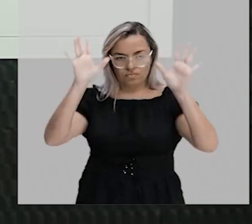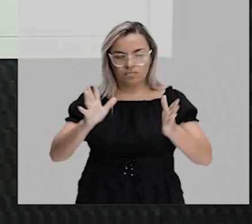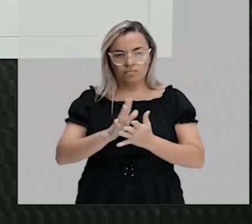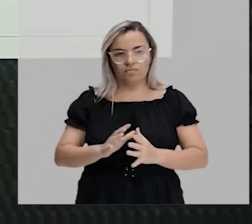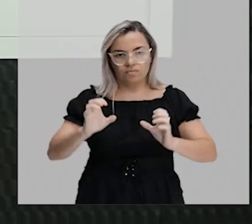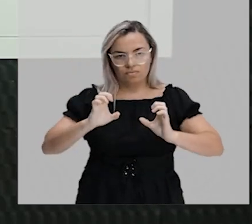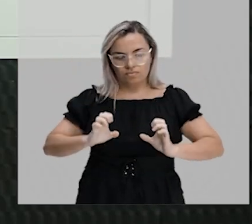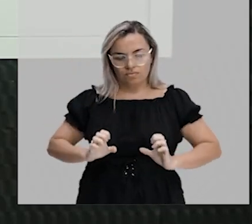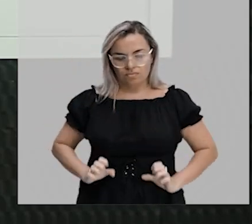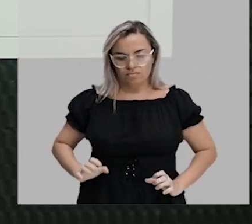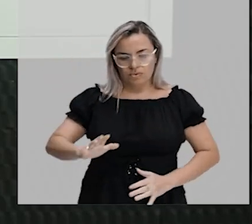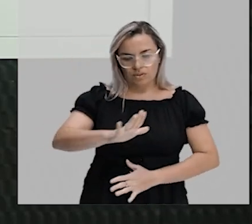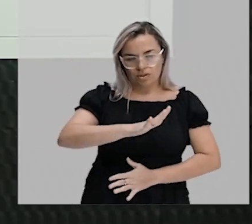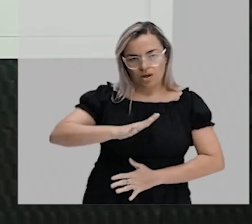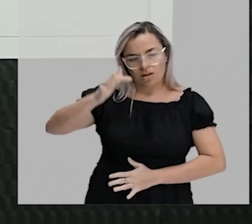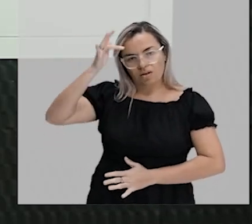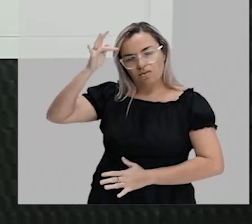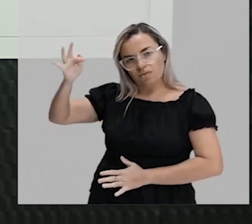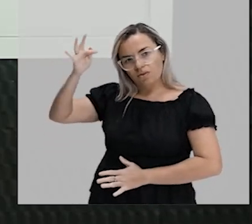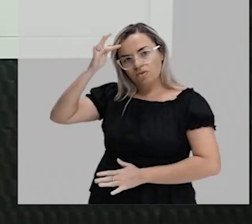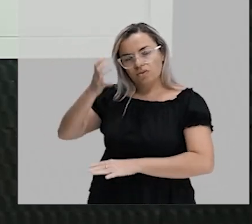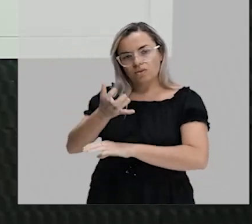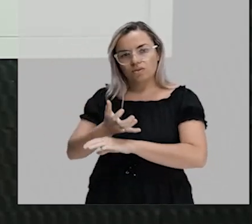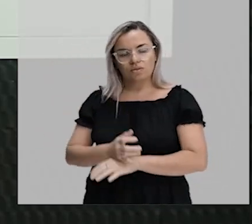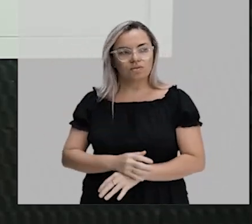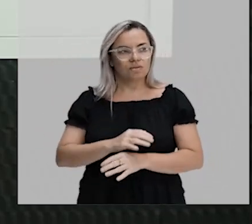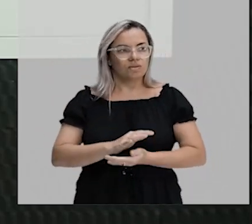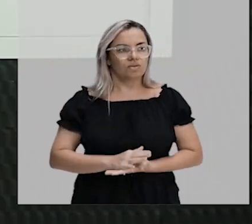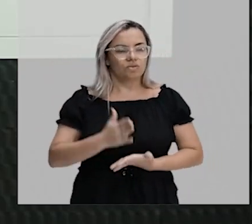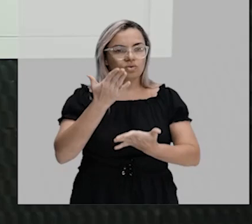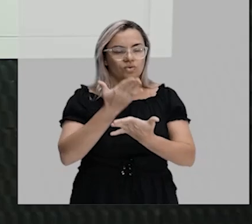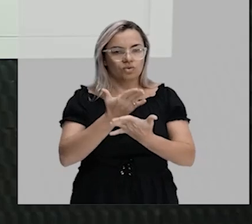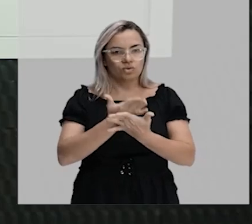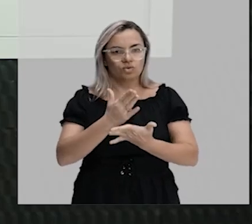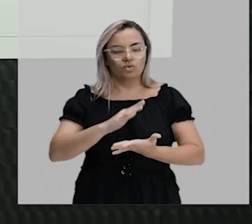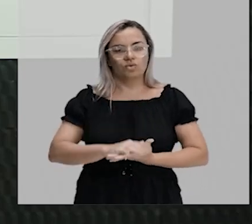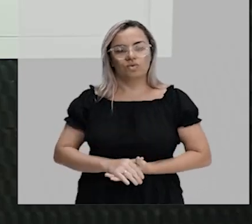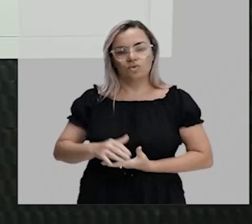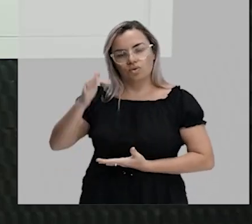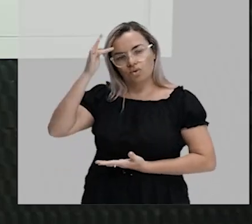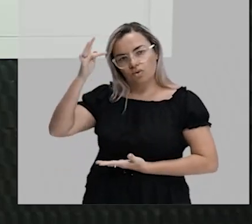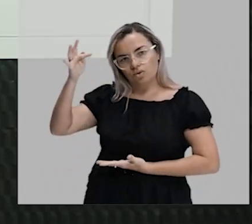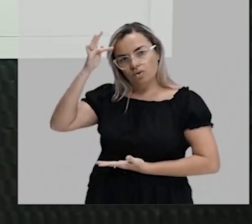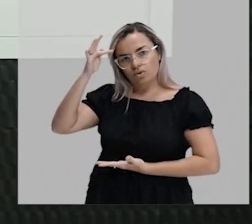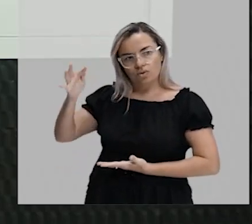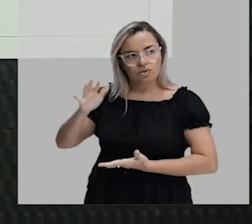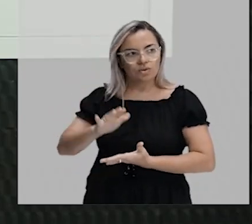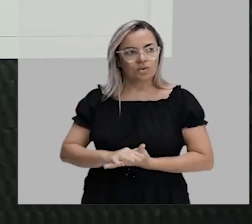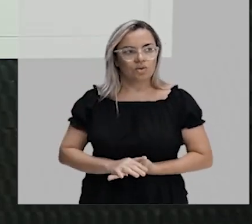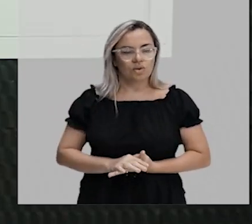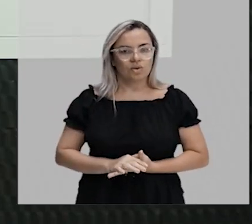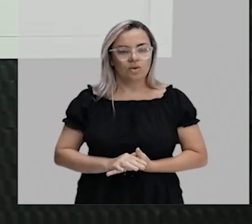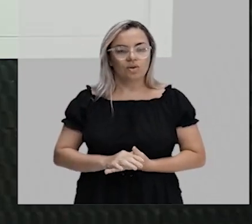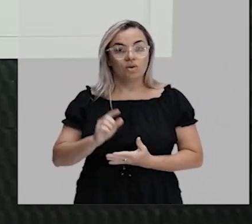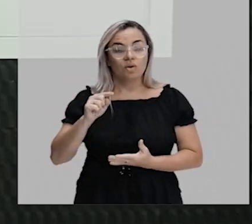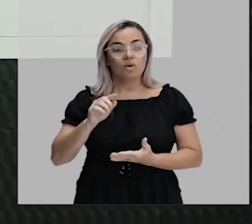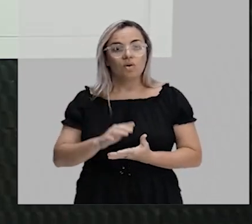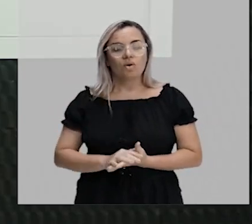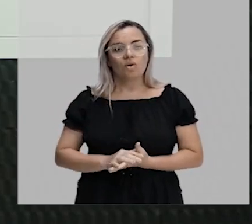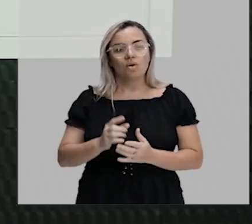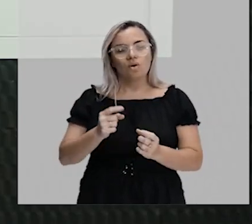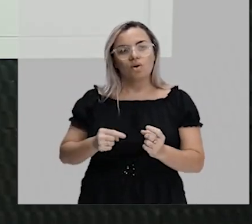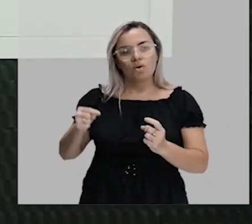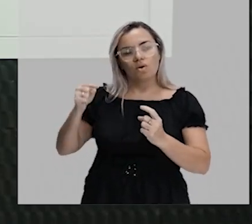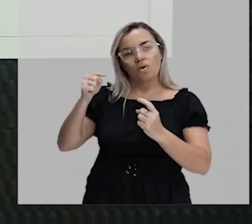a área da filosofia, correto? Esta área da filosofia, ela tem um objeto de estudo. Aí vem